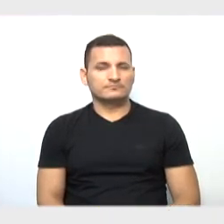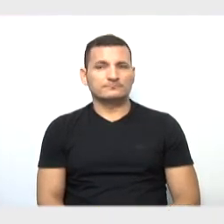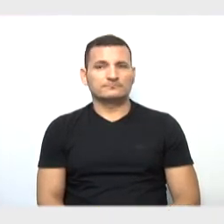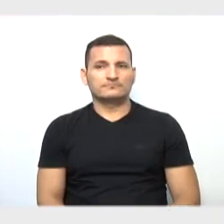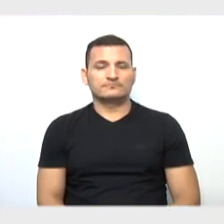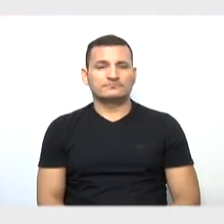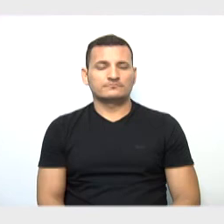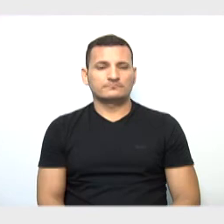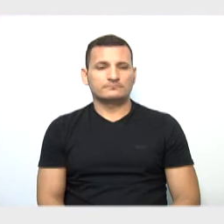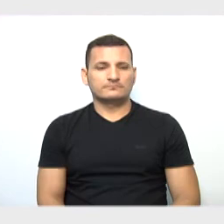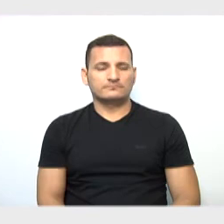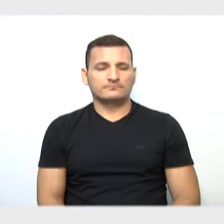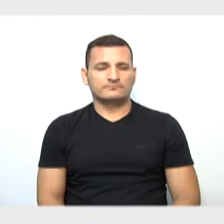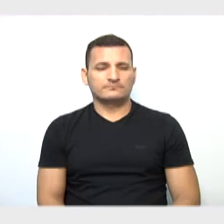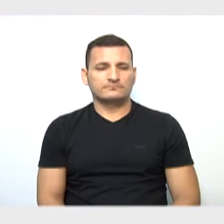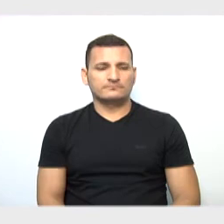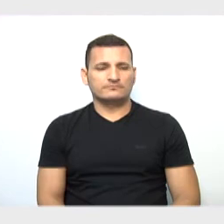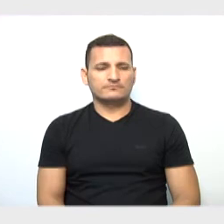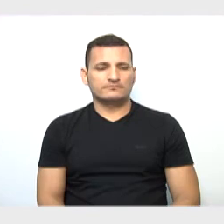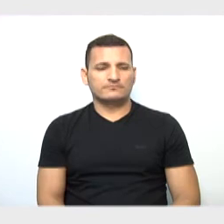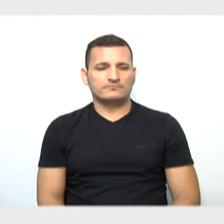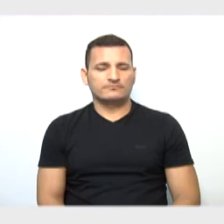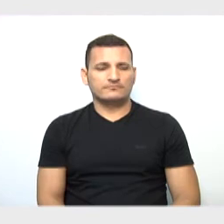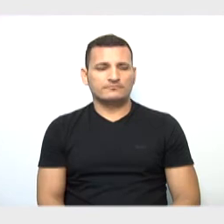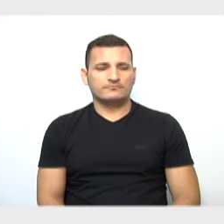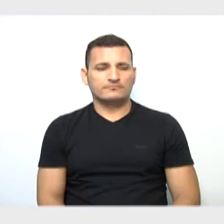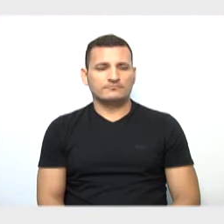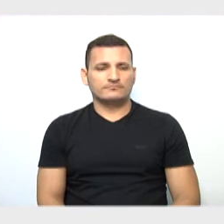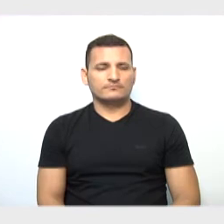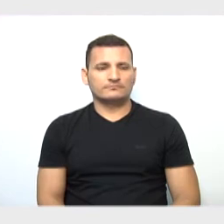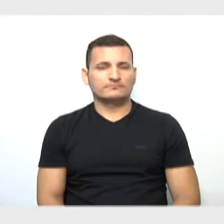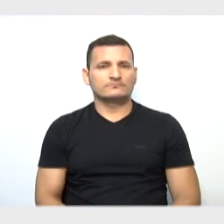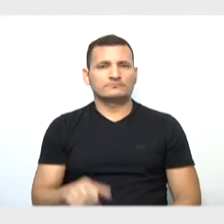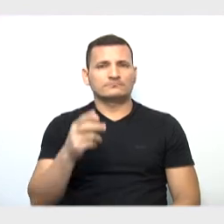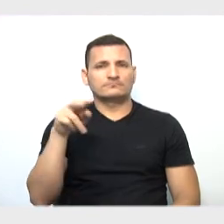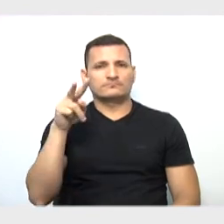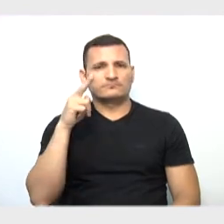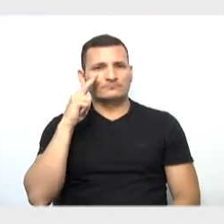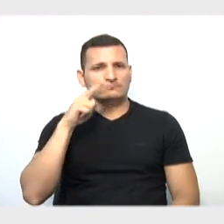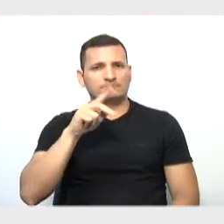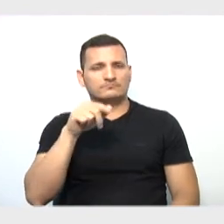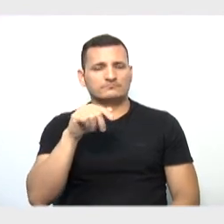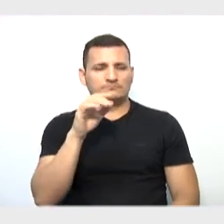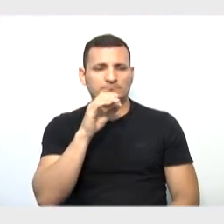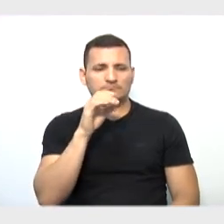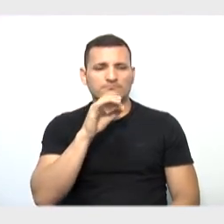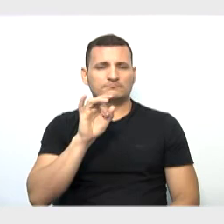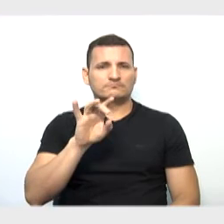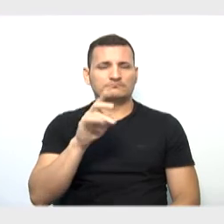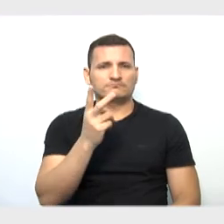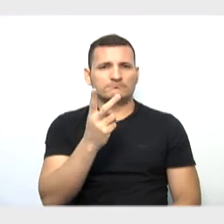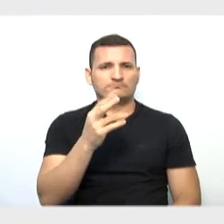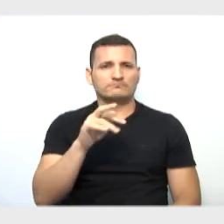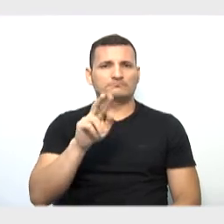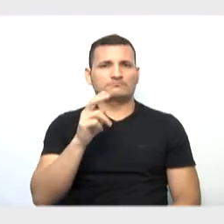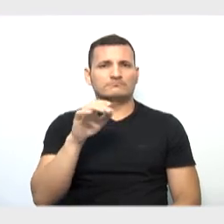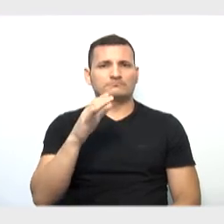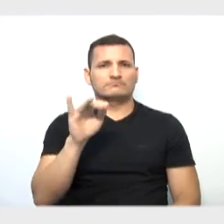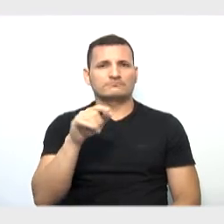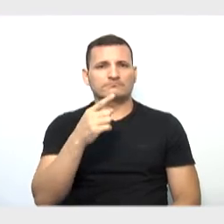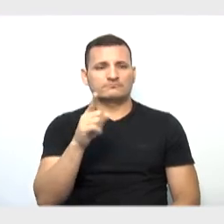JavaScript, que é bem rapidinho, vocês vão ver que são duas funções só. Professora, depois a